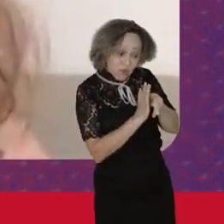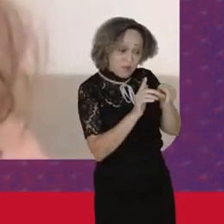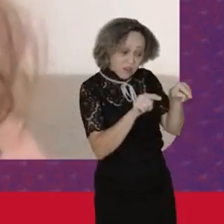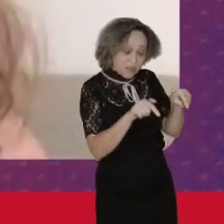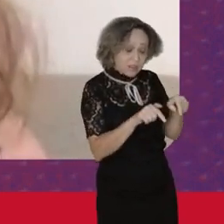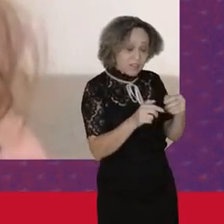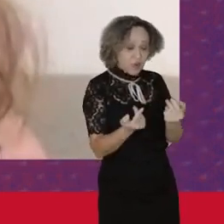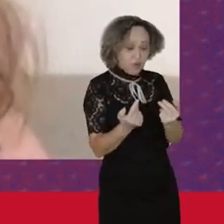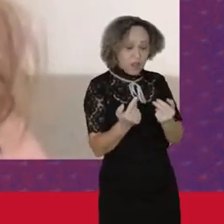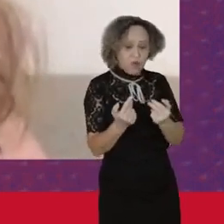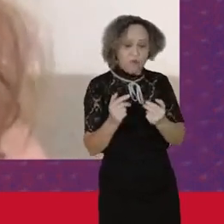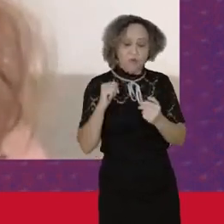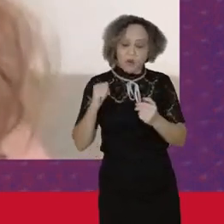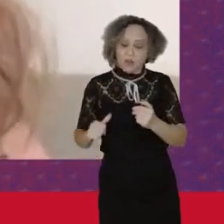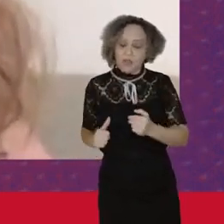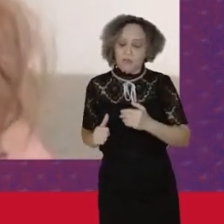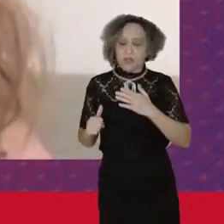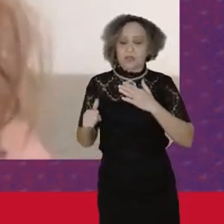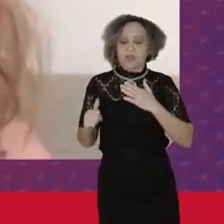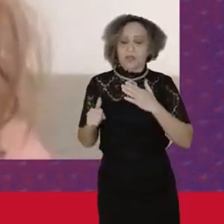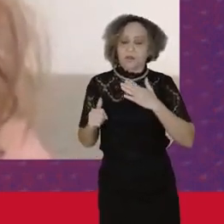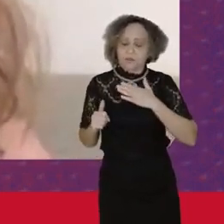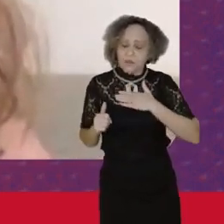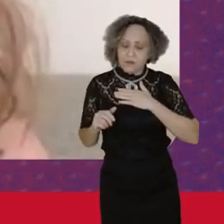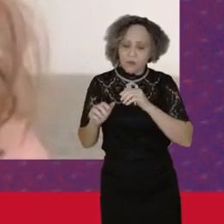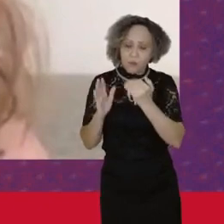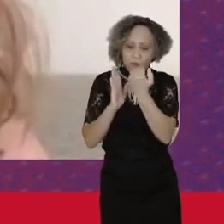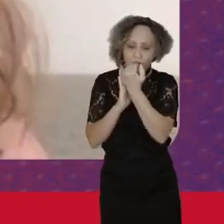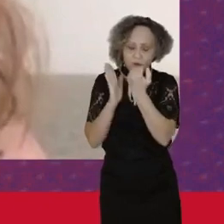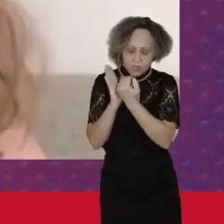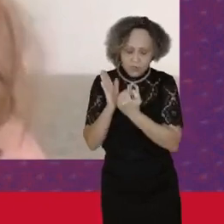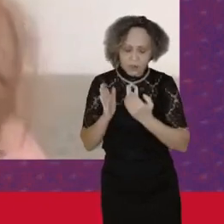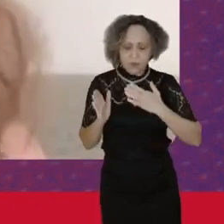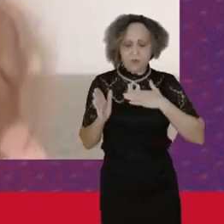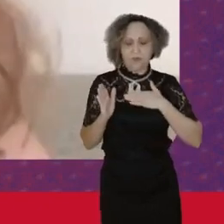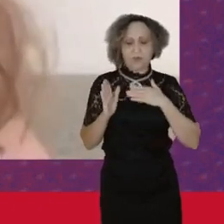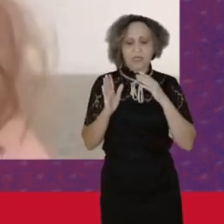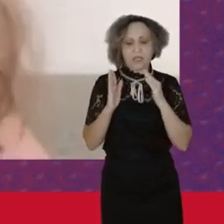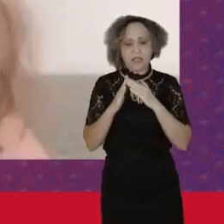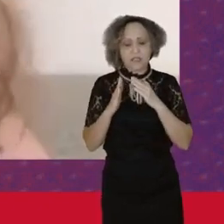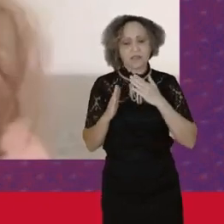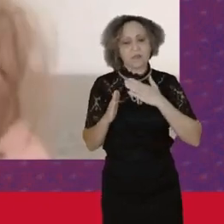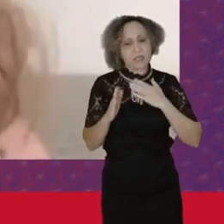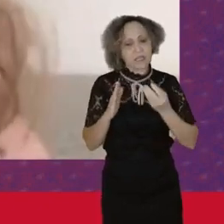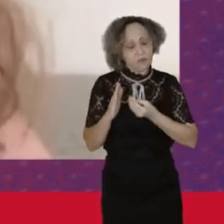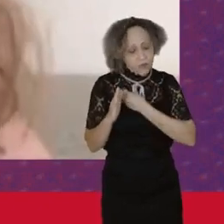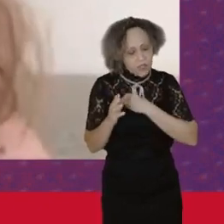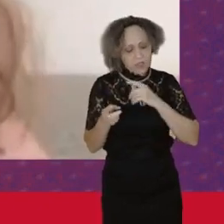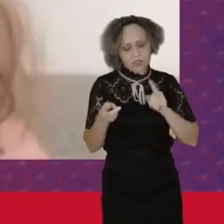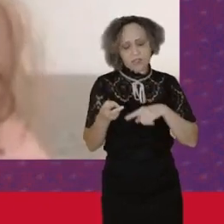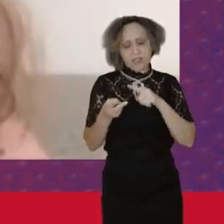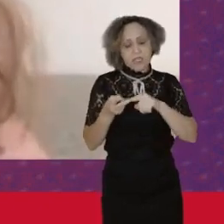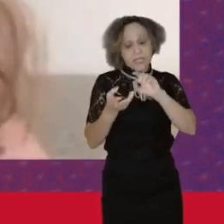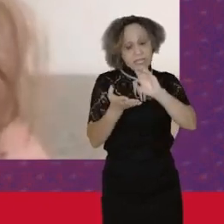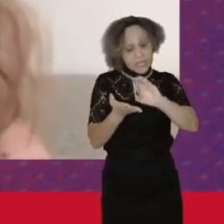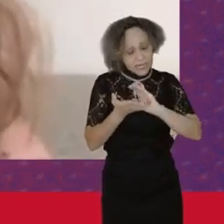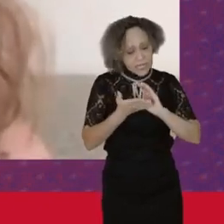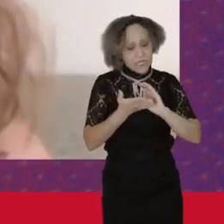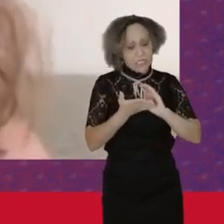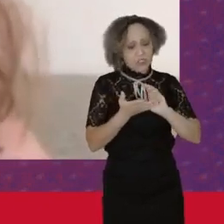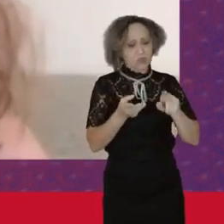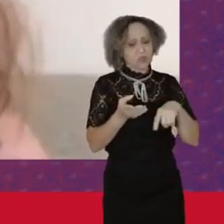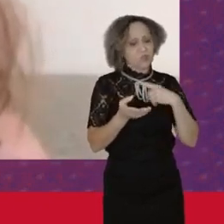Minha Vida, a gente abre possibilidade para que essas mulheres tenham acesso ao crédito, ao fomento, né, assistência técnica e